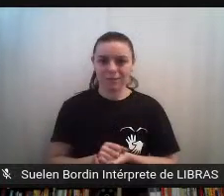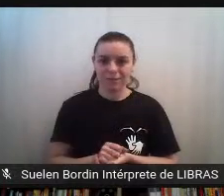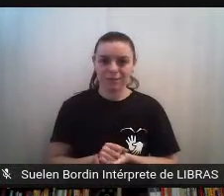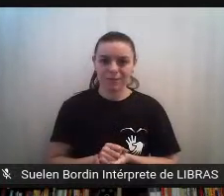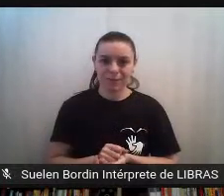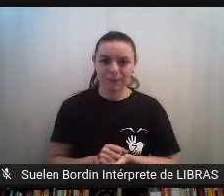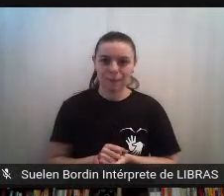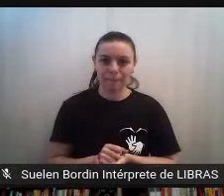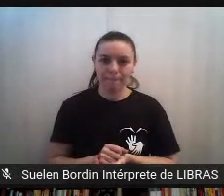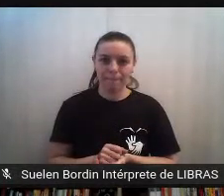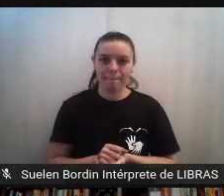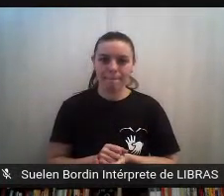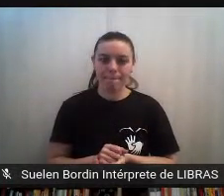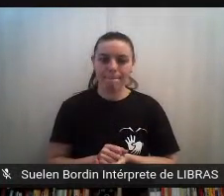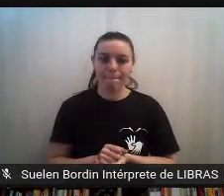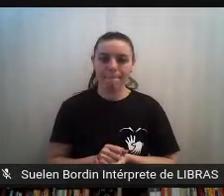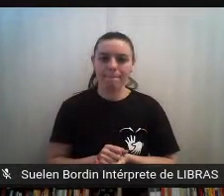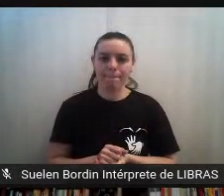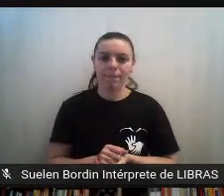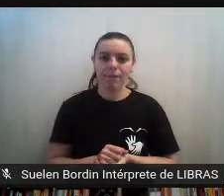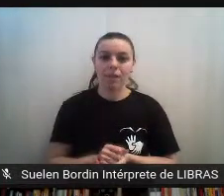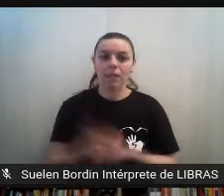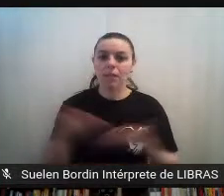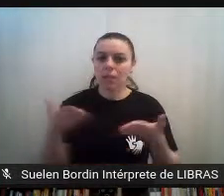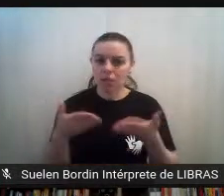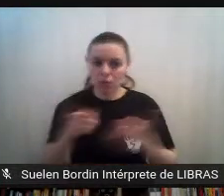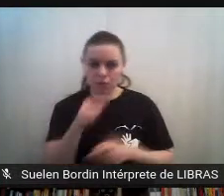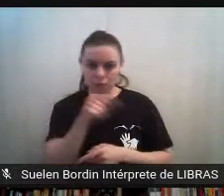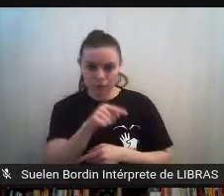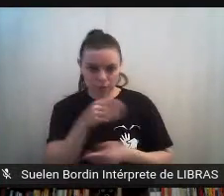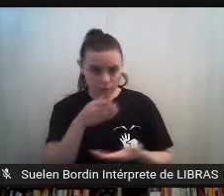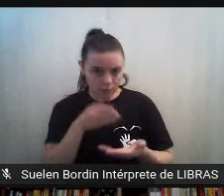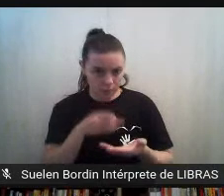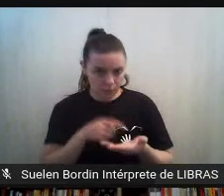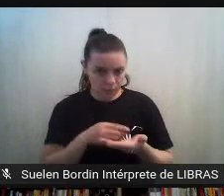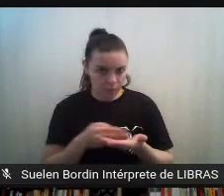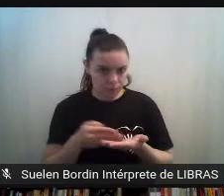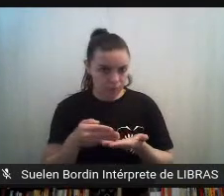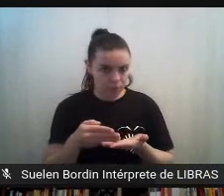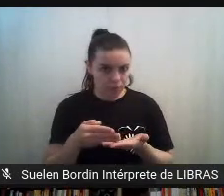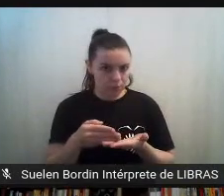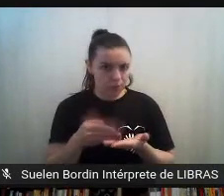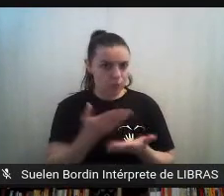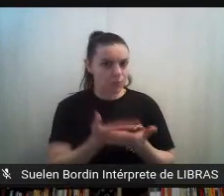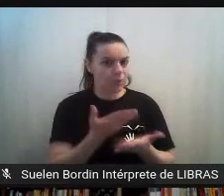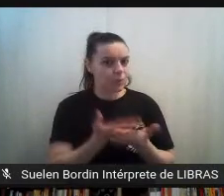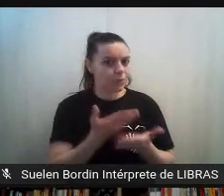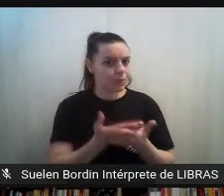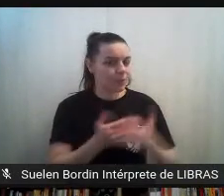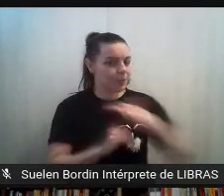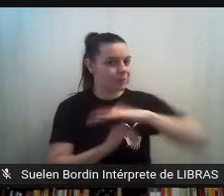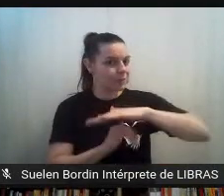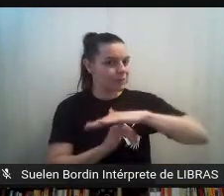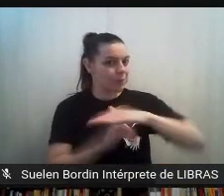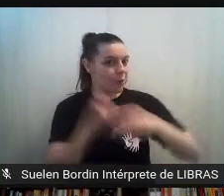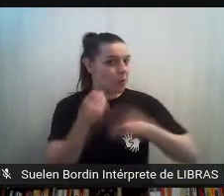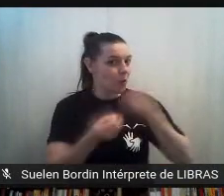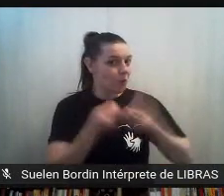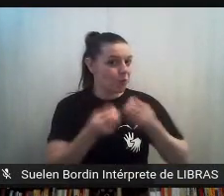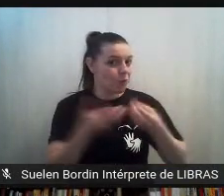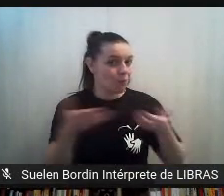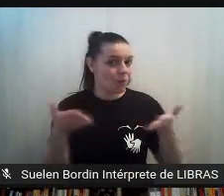E você agora começou a estudar no Instituto Federal, aí já iniciou essa pandemia. E como é que estão sendo aí esses estudos